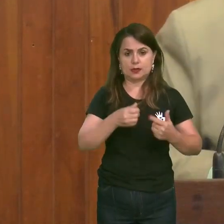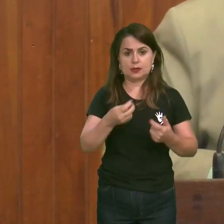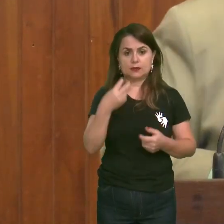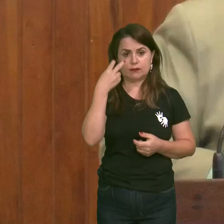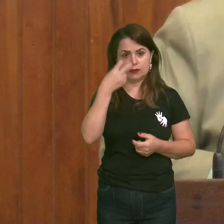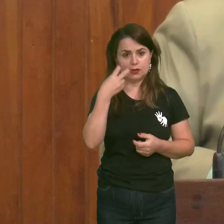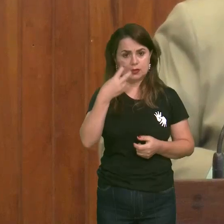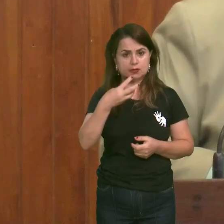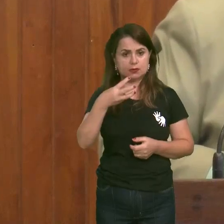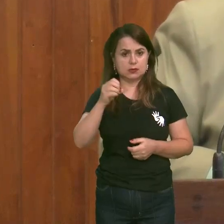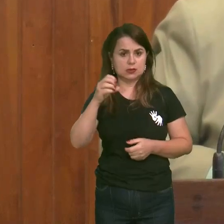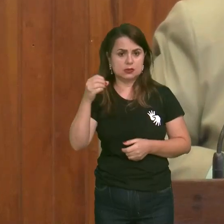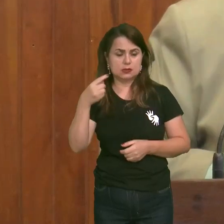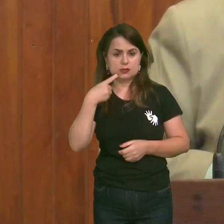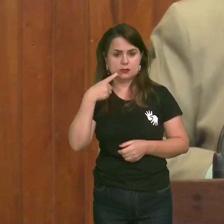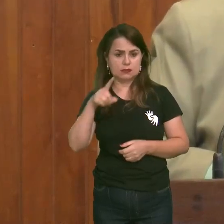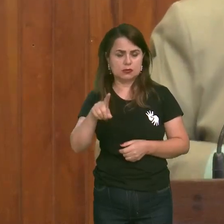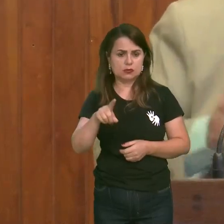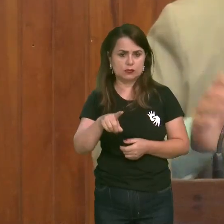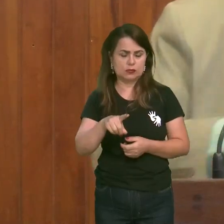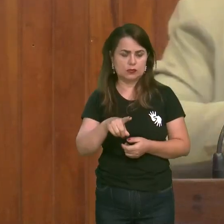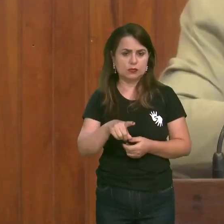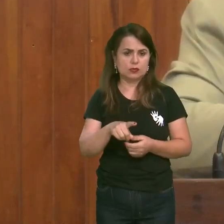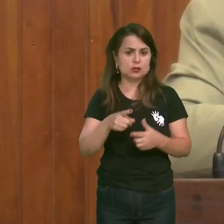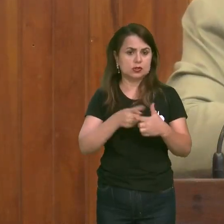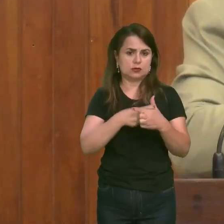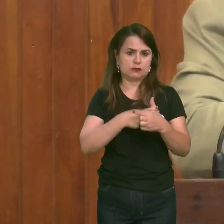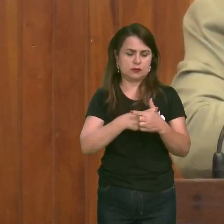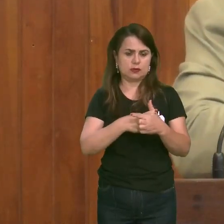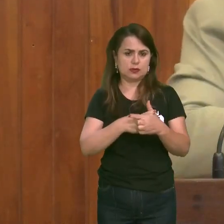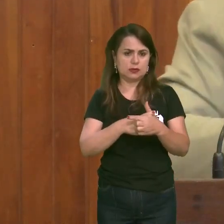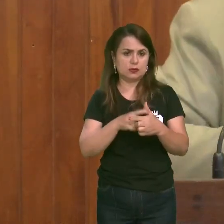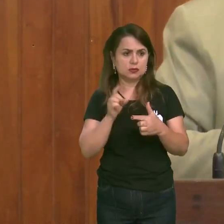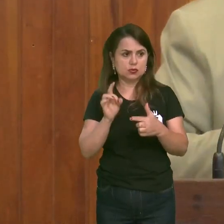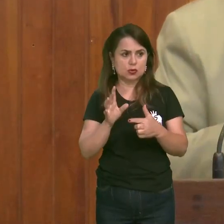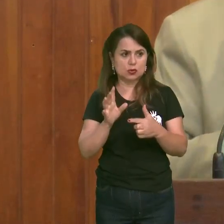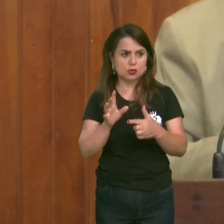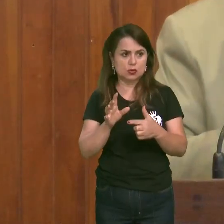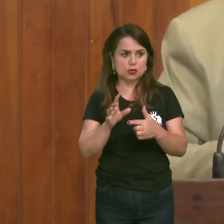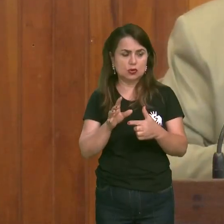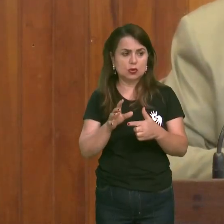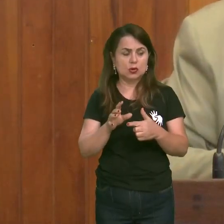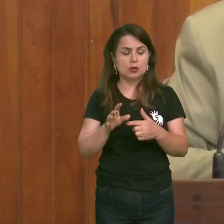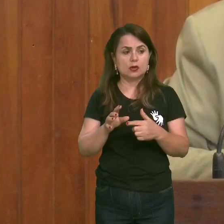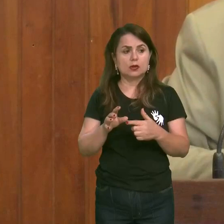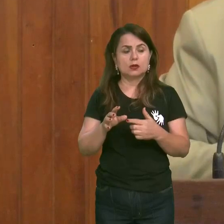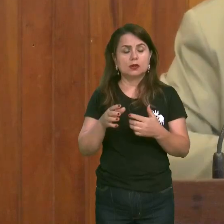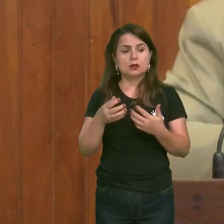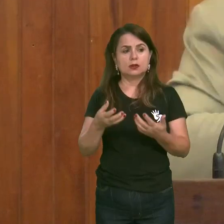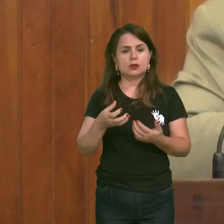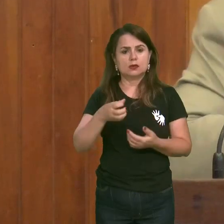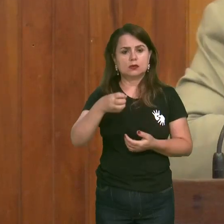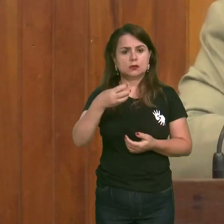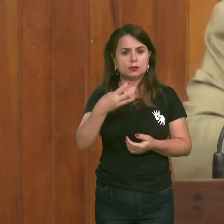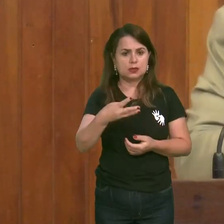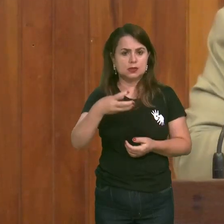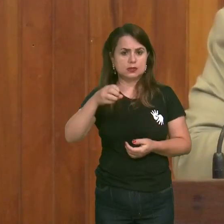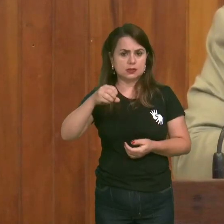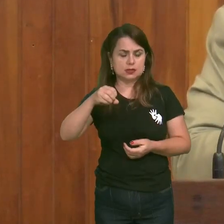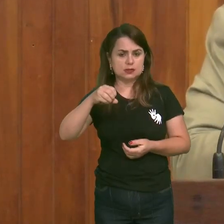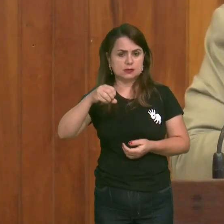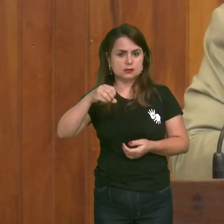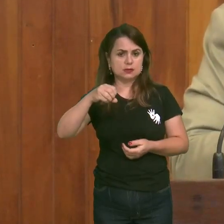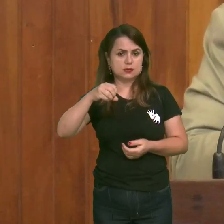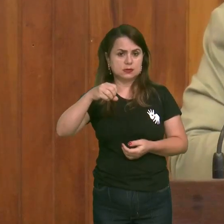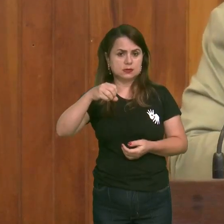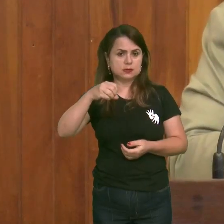que ele já que ele herdou também de outros governos obvio não é não era só do governo dele então era 309 milhões prestem